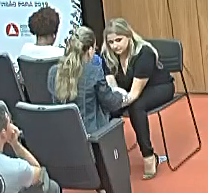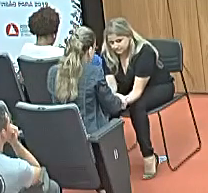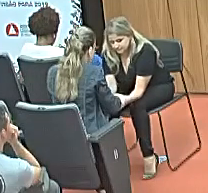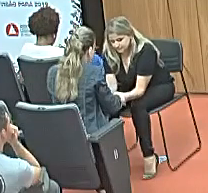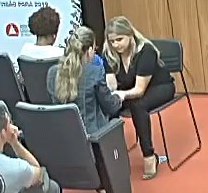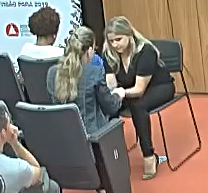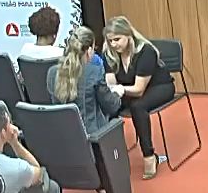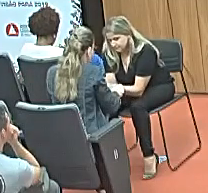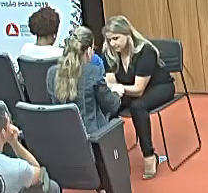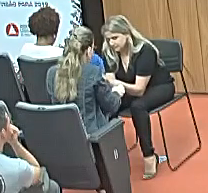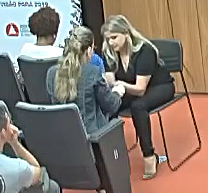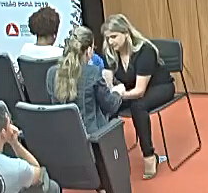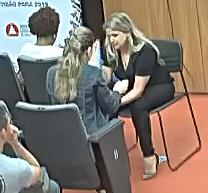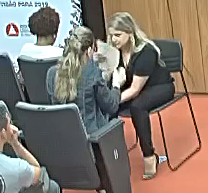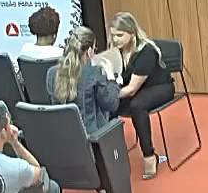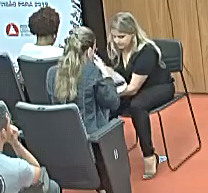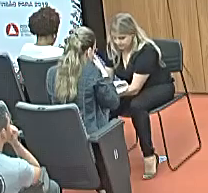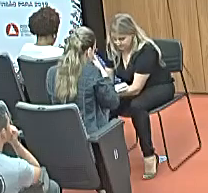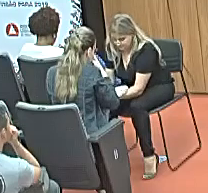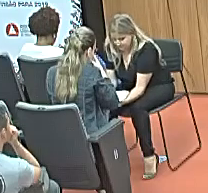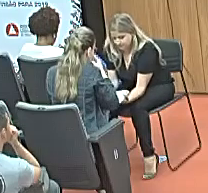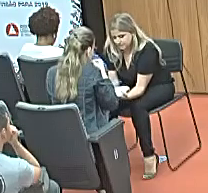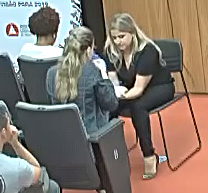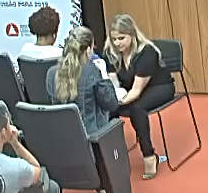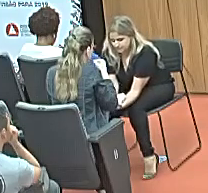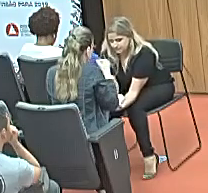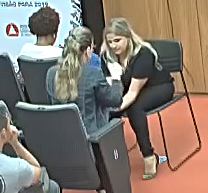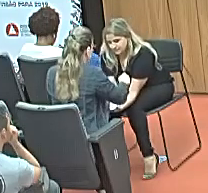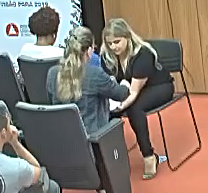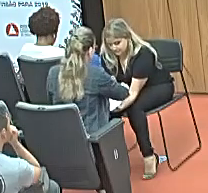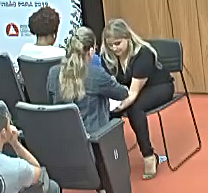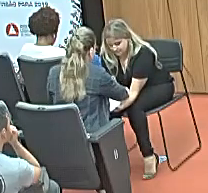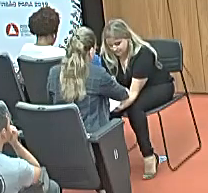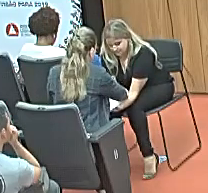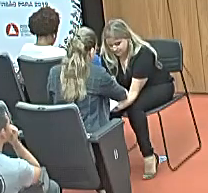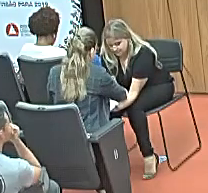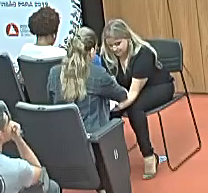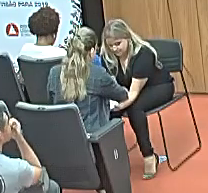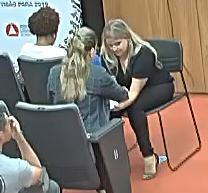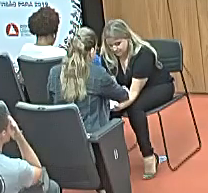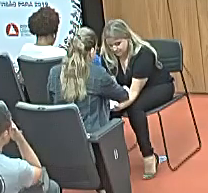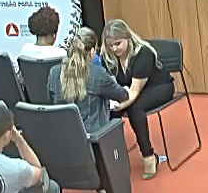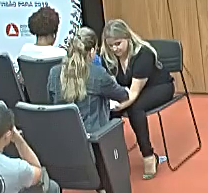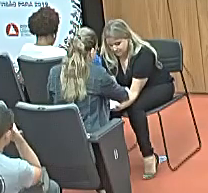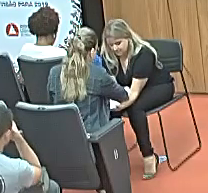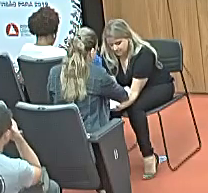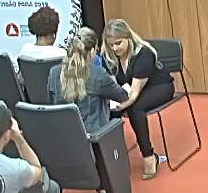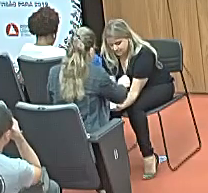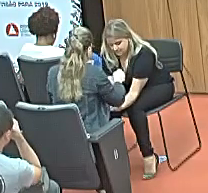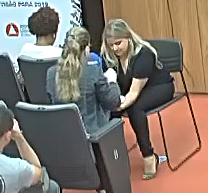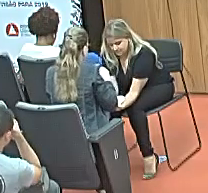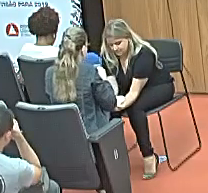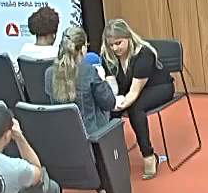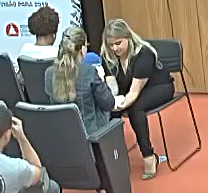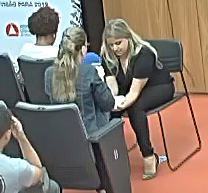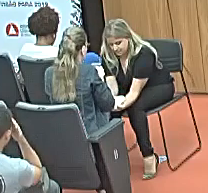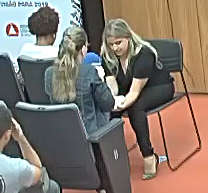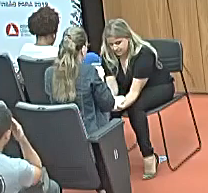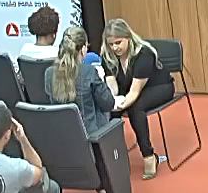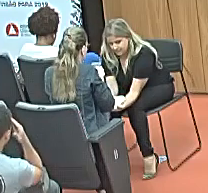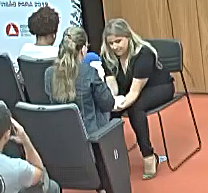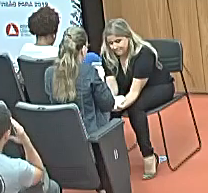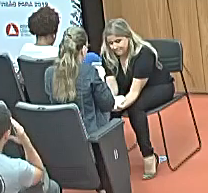fortalecimento às ações do proerd nas escolas do estado o projeto de capoeira no âmbito municipal